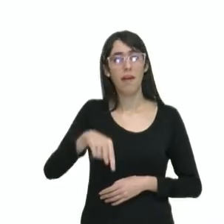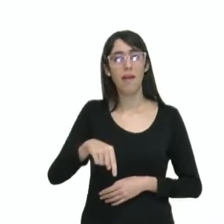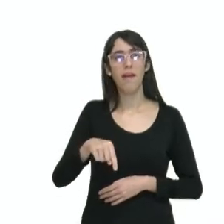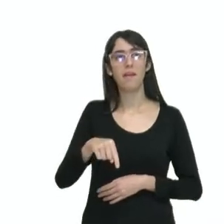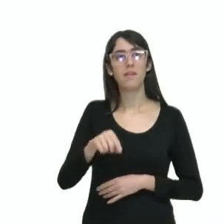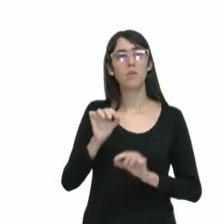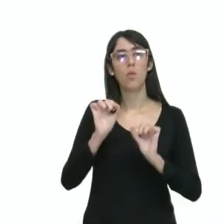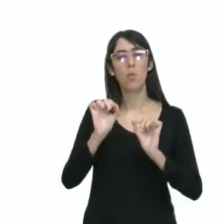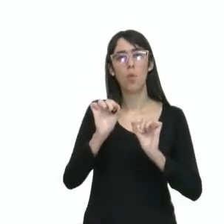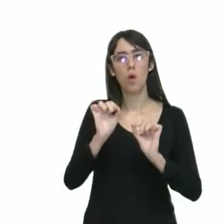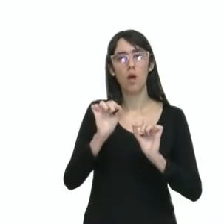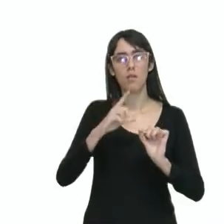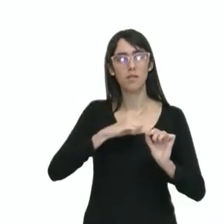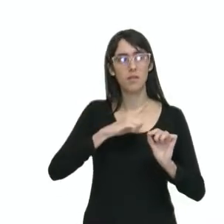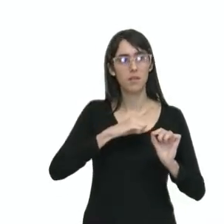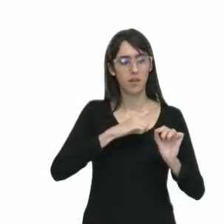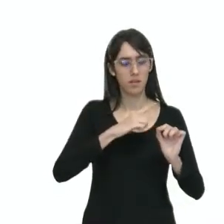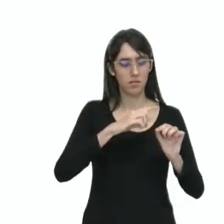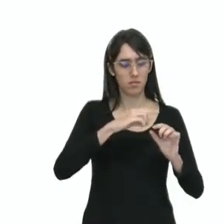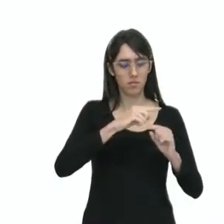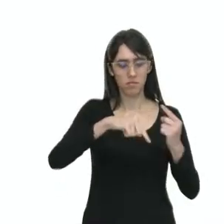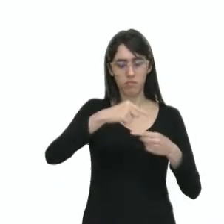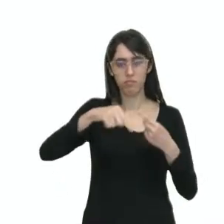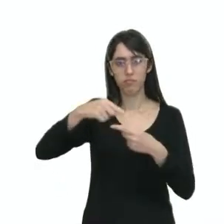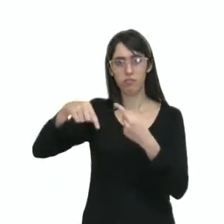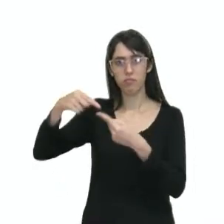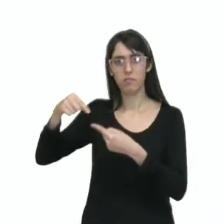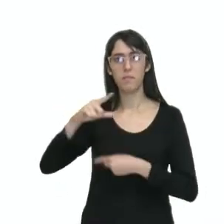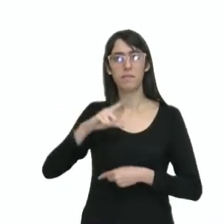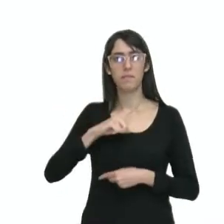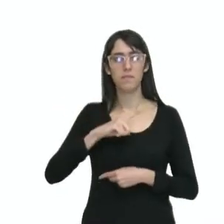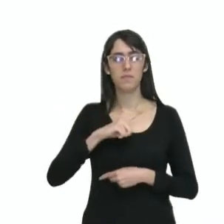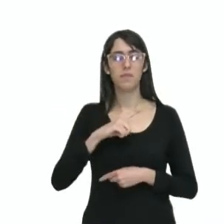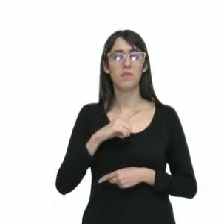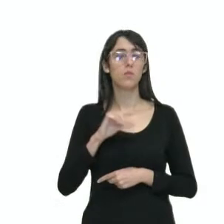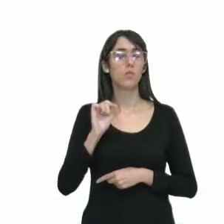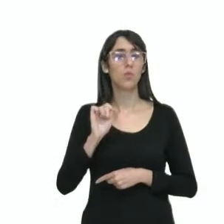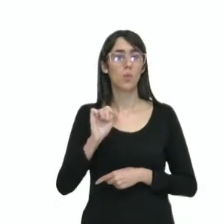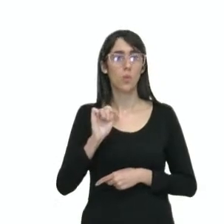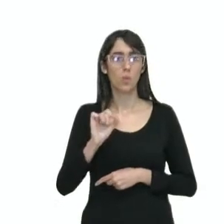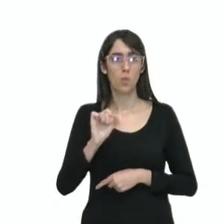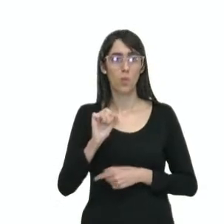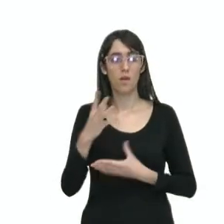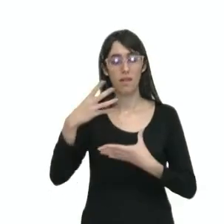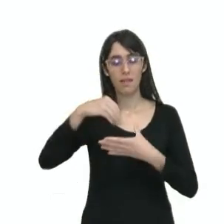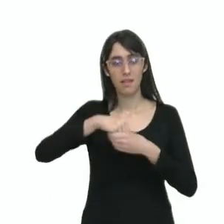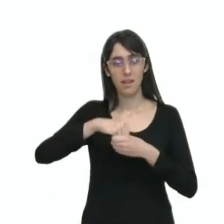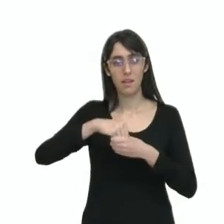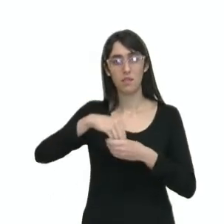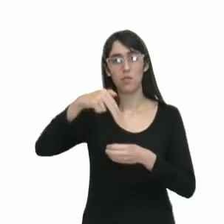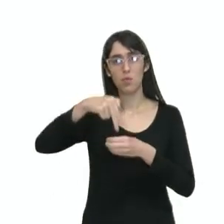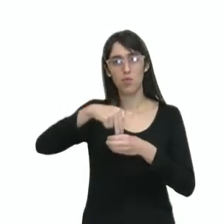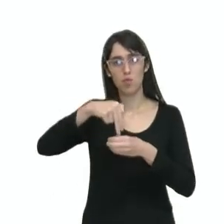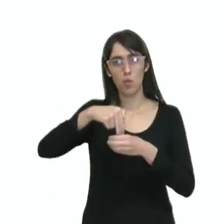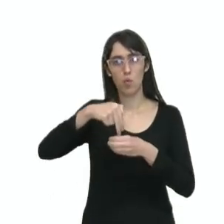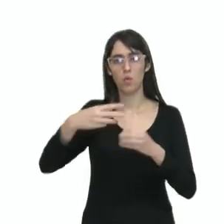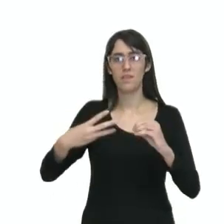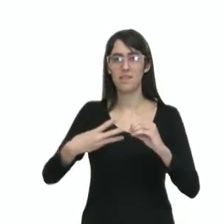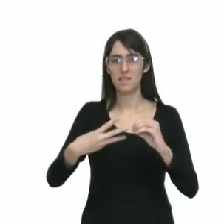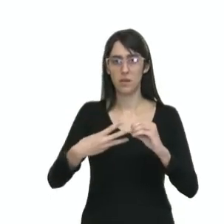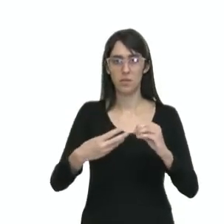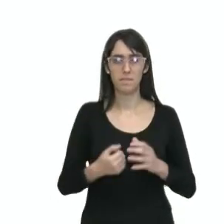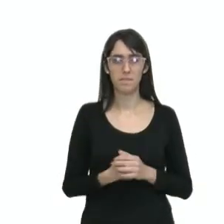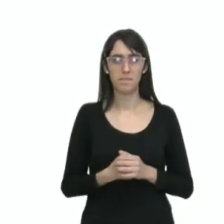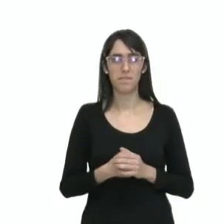filamentos de cromatina espiralados, que estão presentes no núcleo das células.